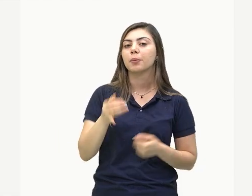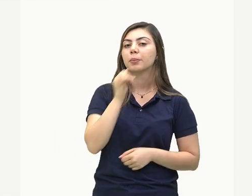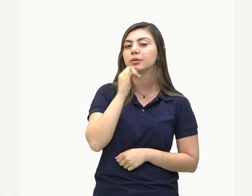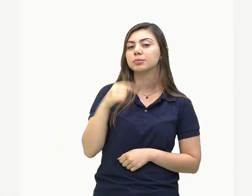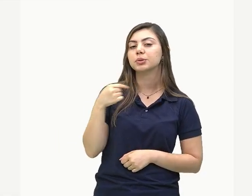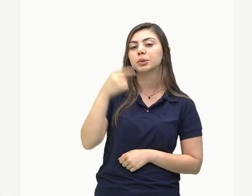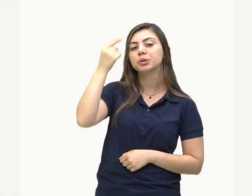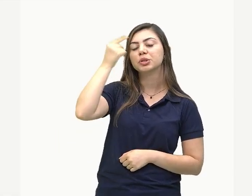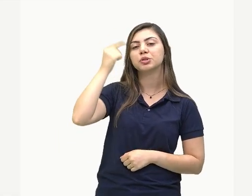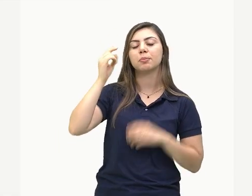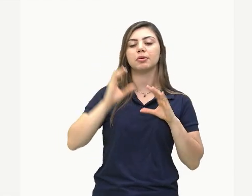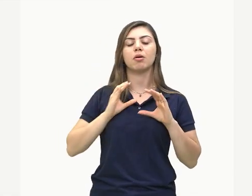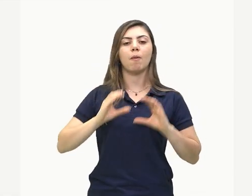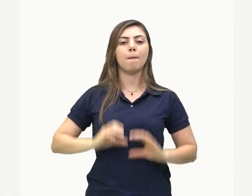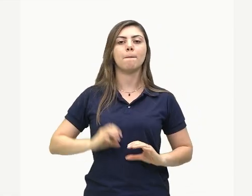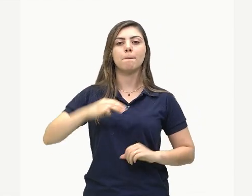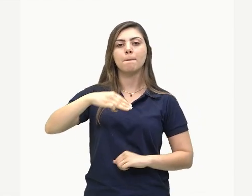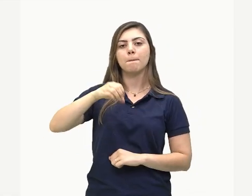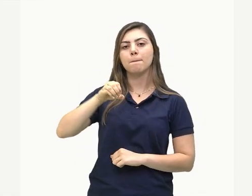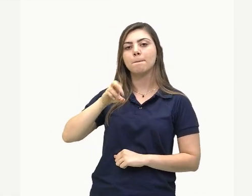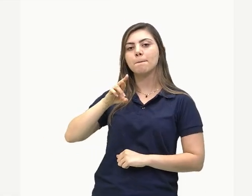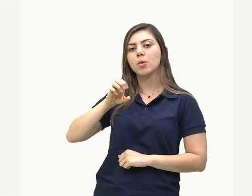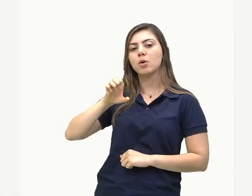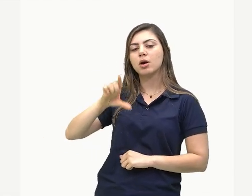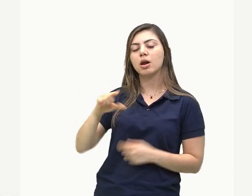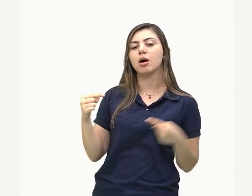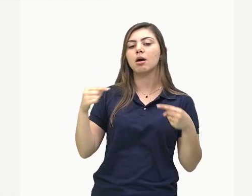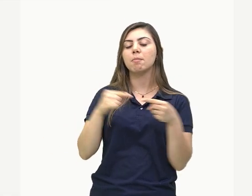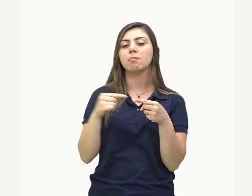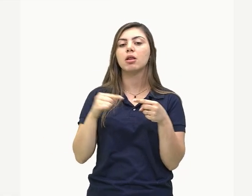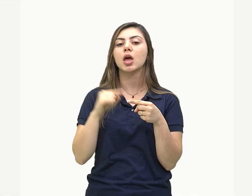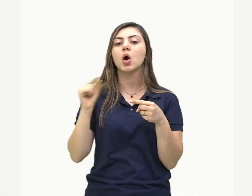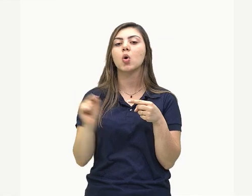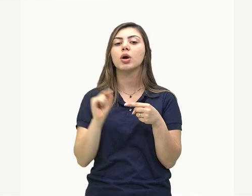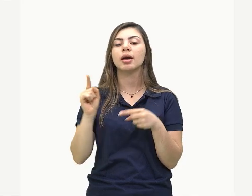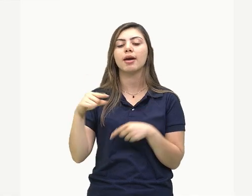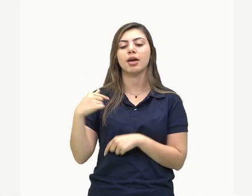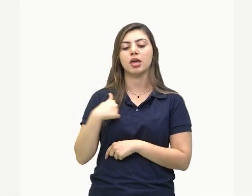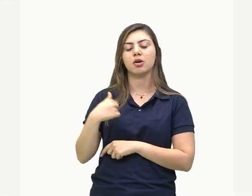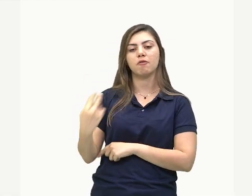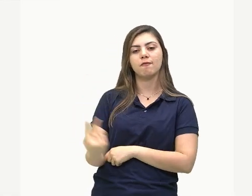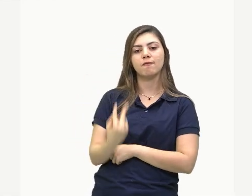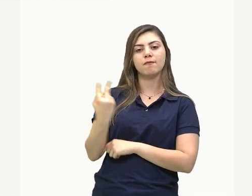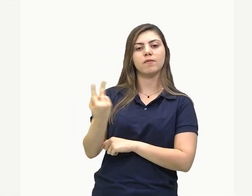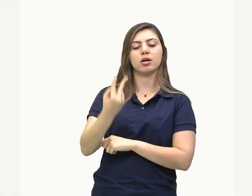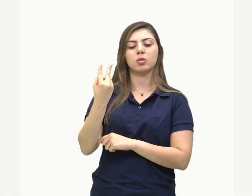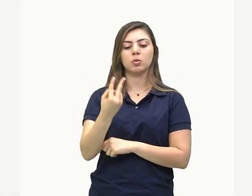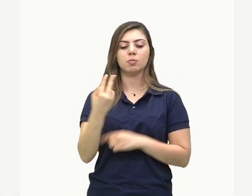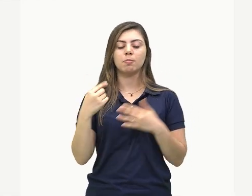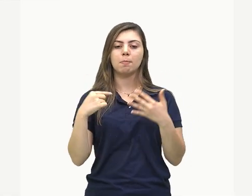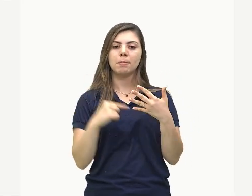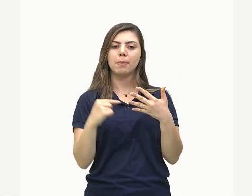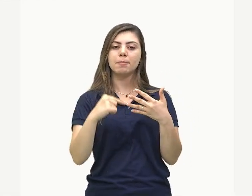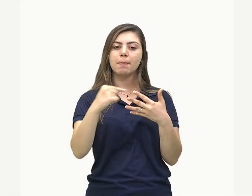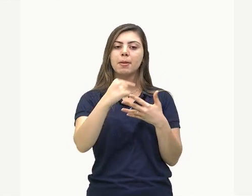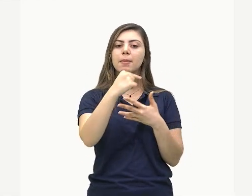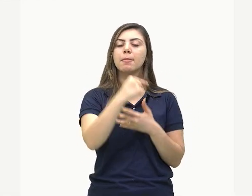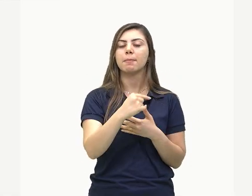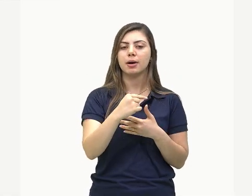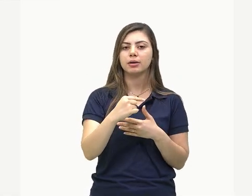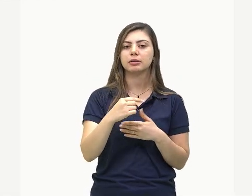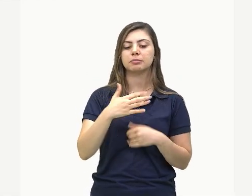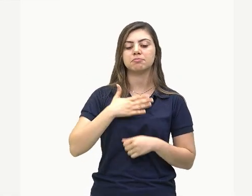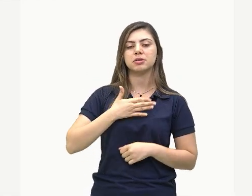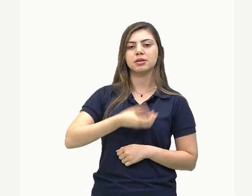em moral, nós pensamos nos valores que estão embutidos, que são gestionados ao longo